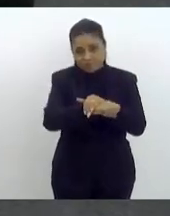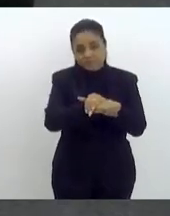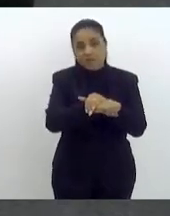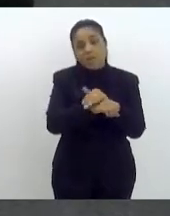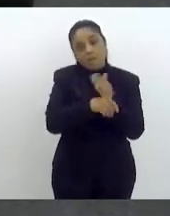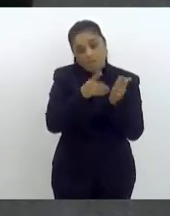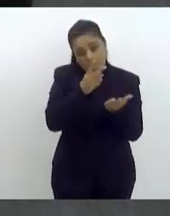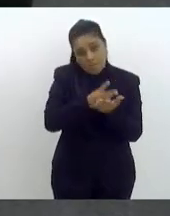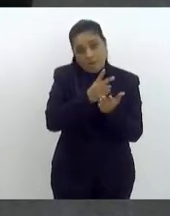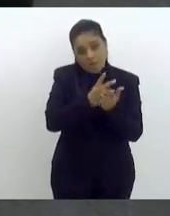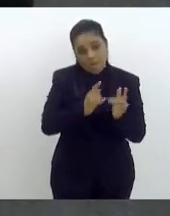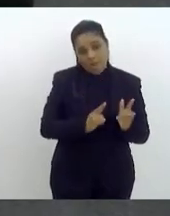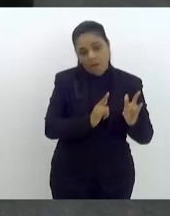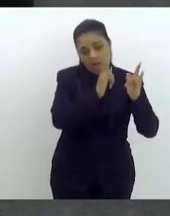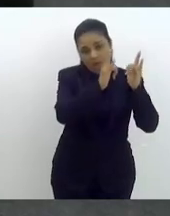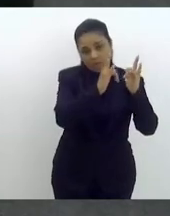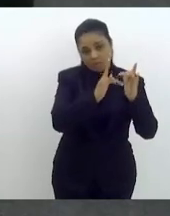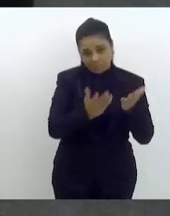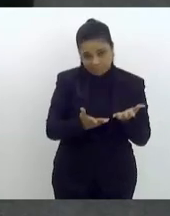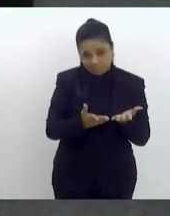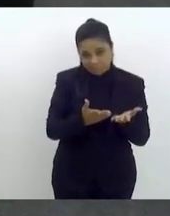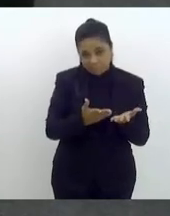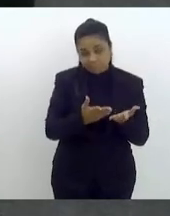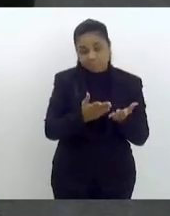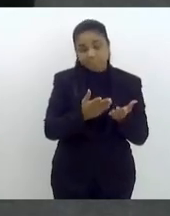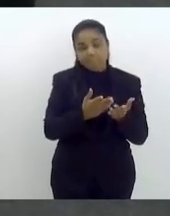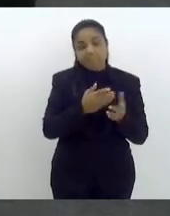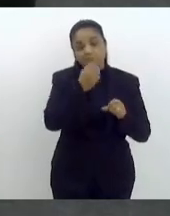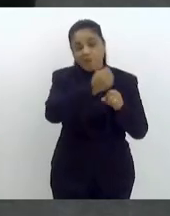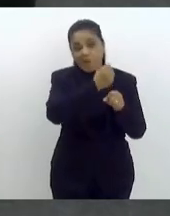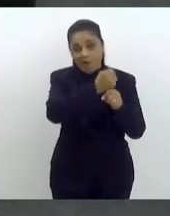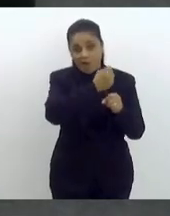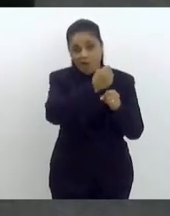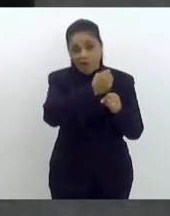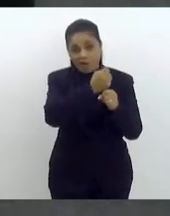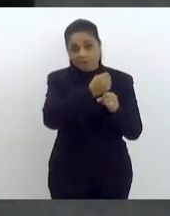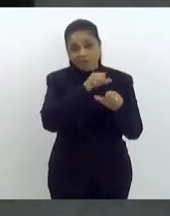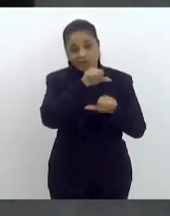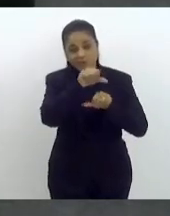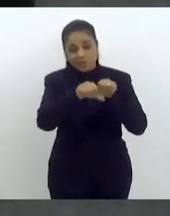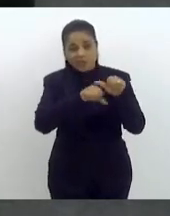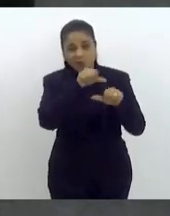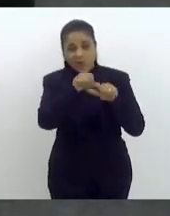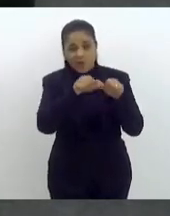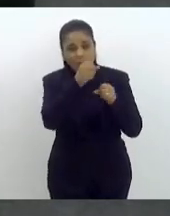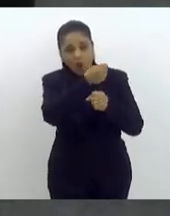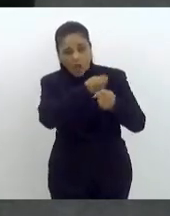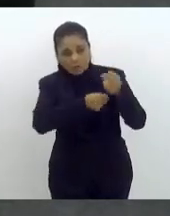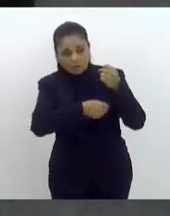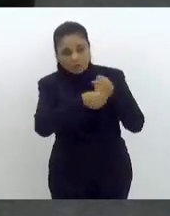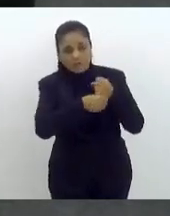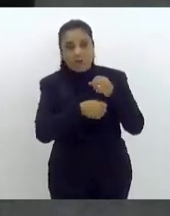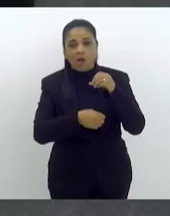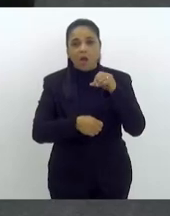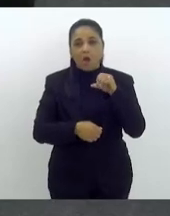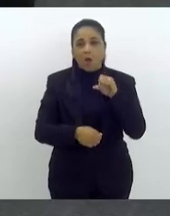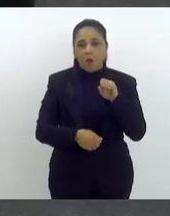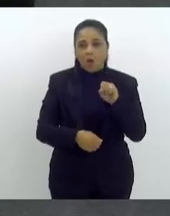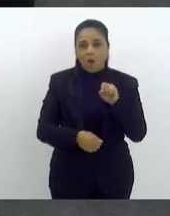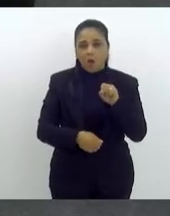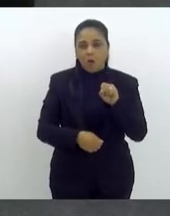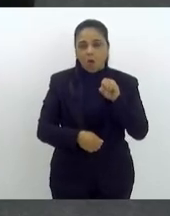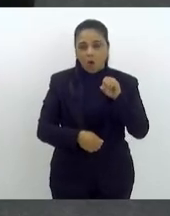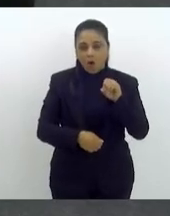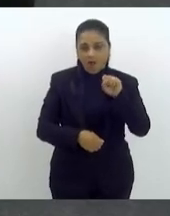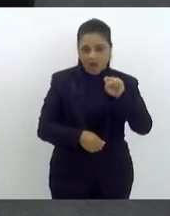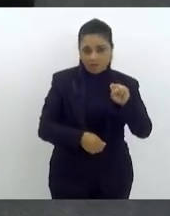no mesmo prédio do lado esse processo de ampliação E aí teve a troca no ano passado era uma Oeste agora tá com a fundação